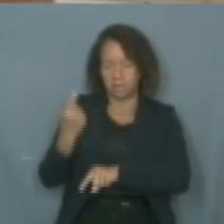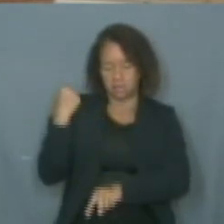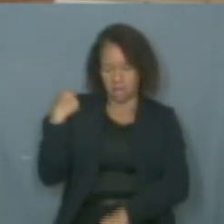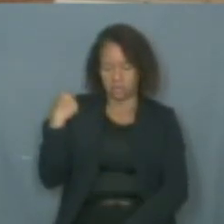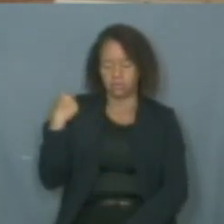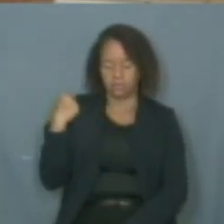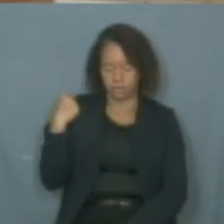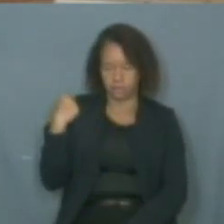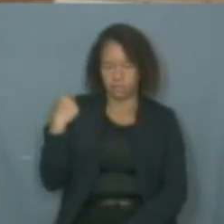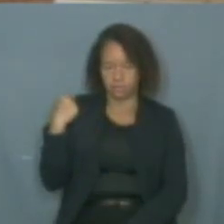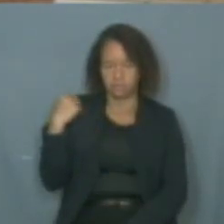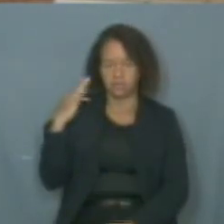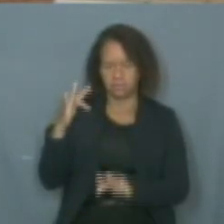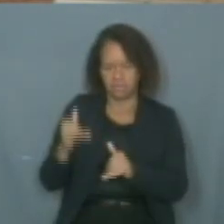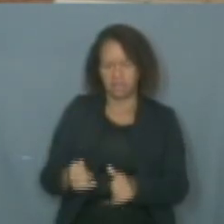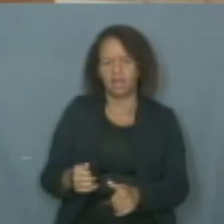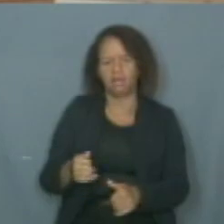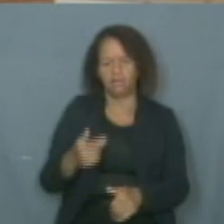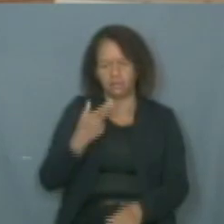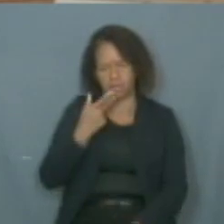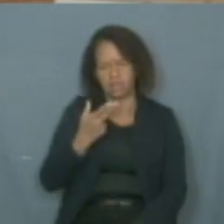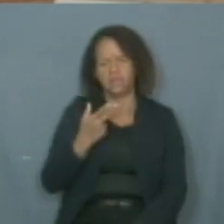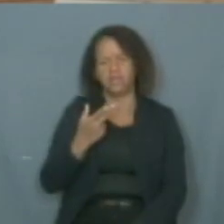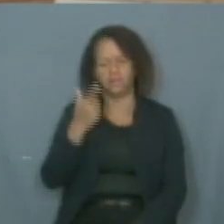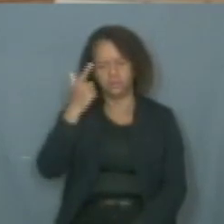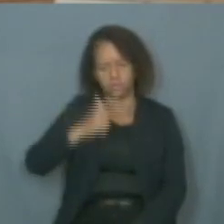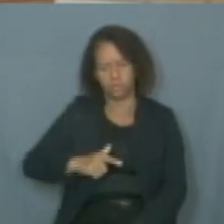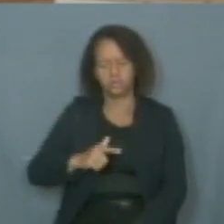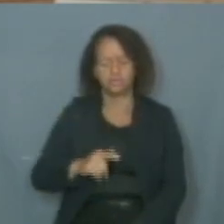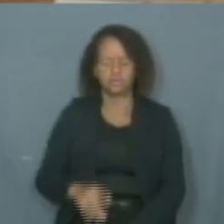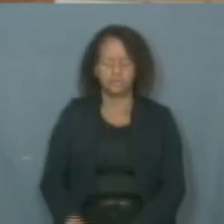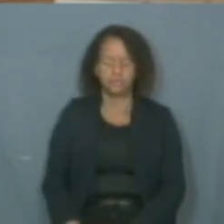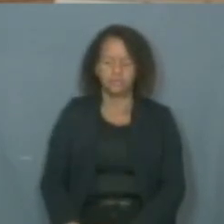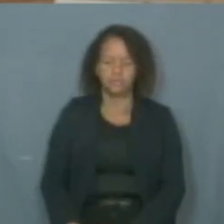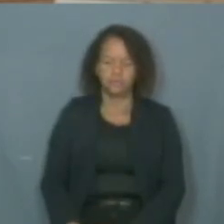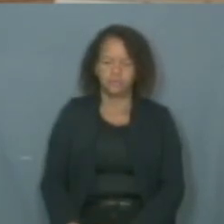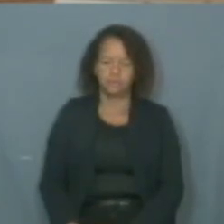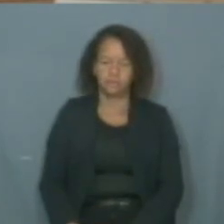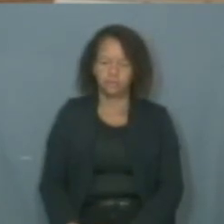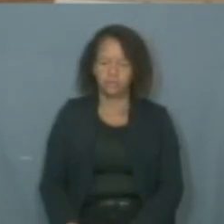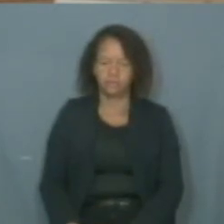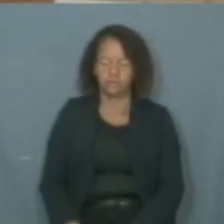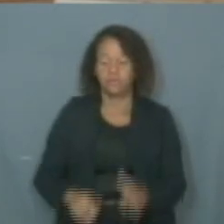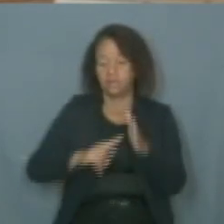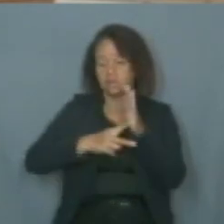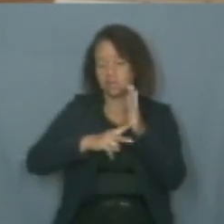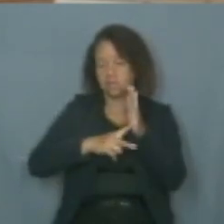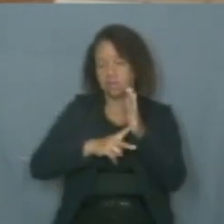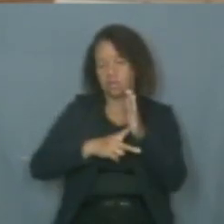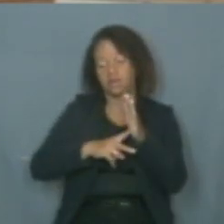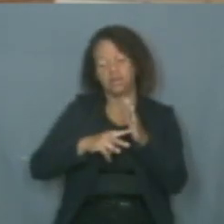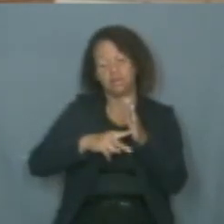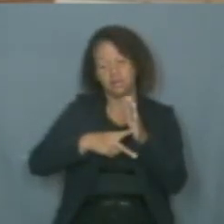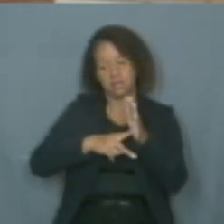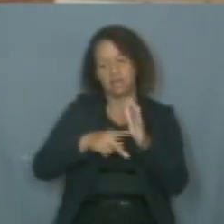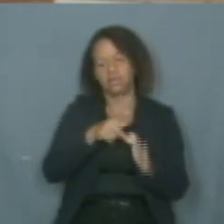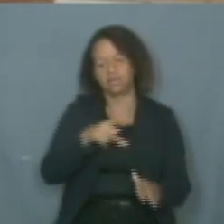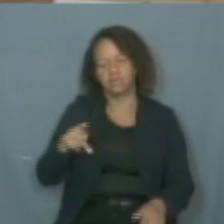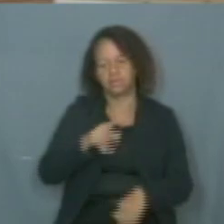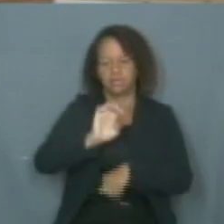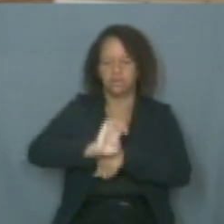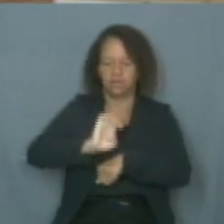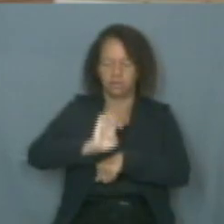do ano, como eu falei no pequeno expediente, vou repetir aqui, o Sintep, o Sindicato dos Professores do